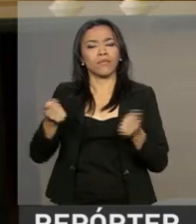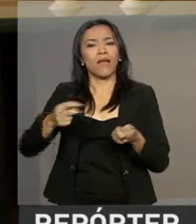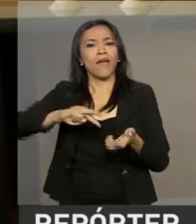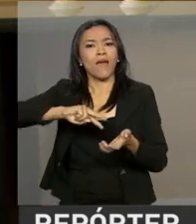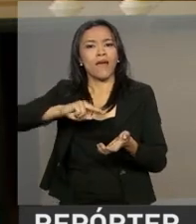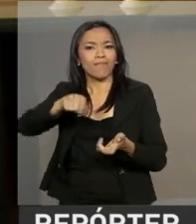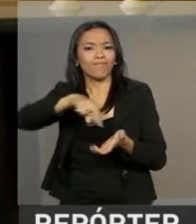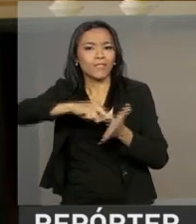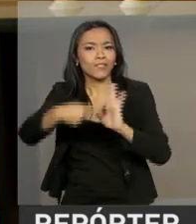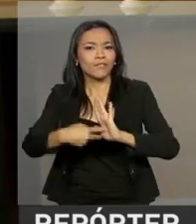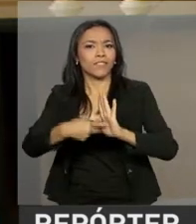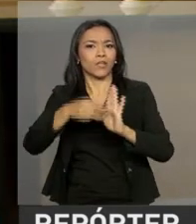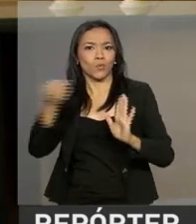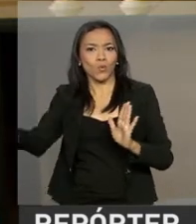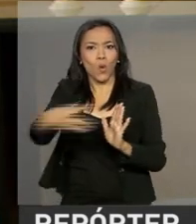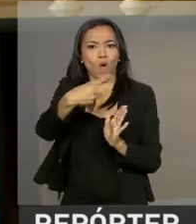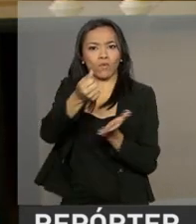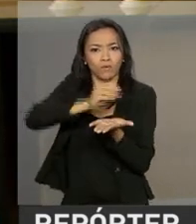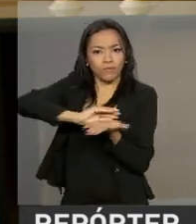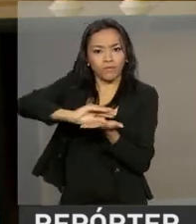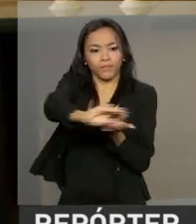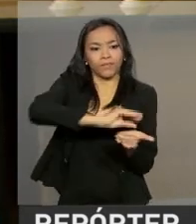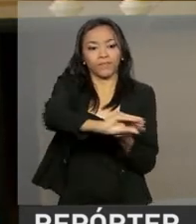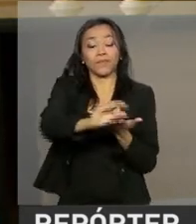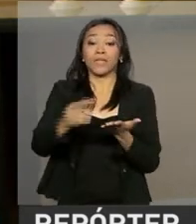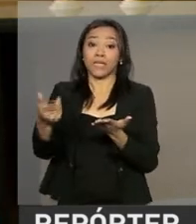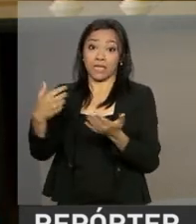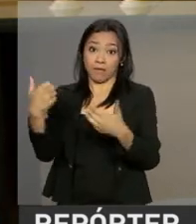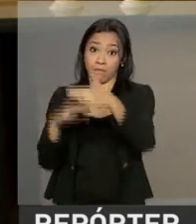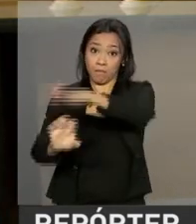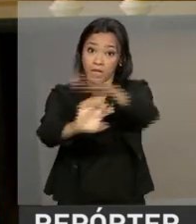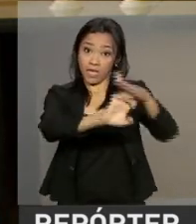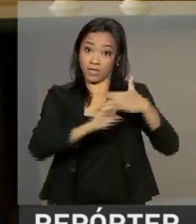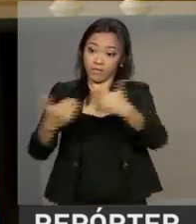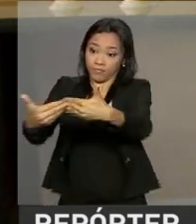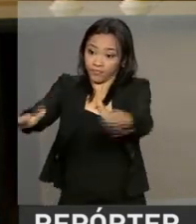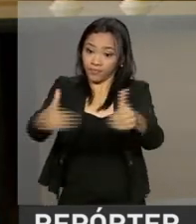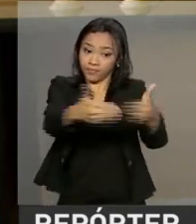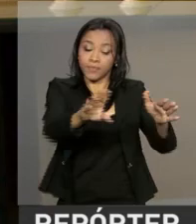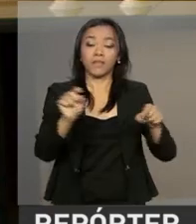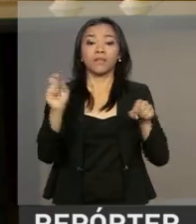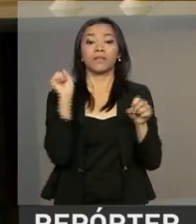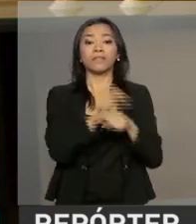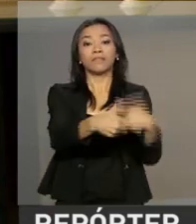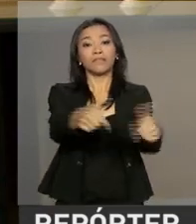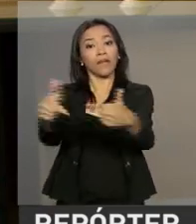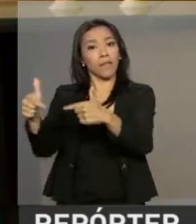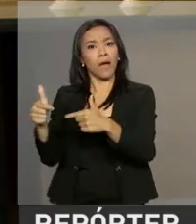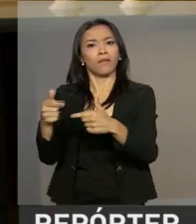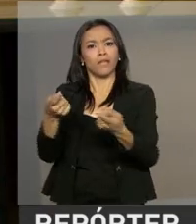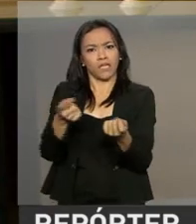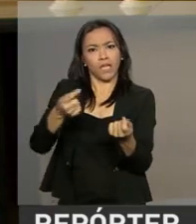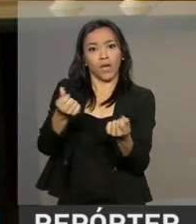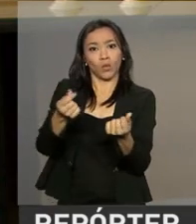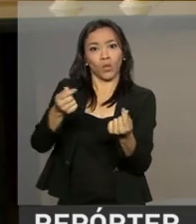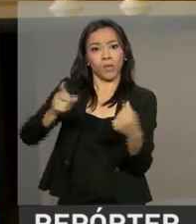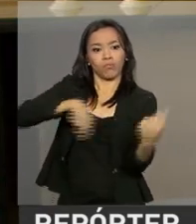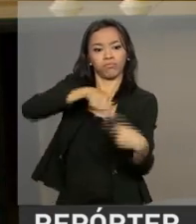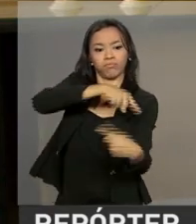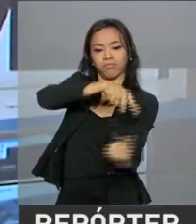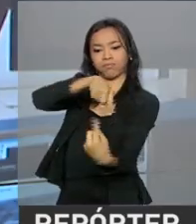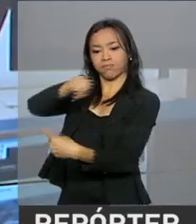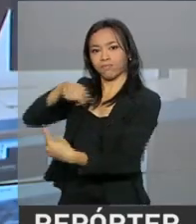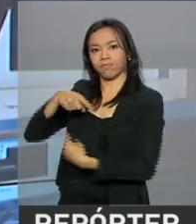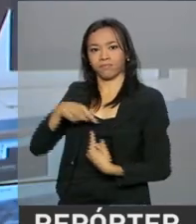novos empreendimentos ampliação de outros e geração de emprego e aquecimento econômico para estas regiões do